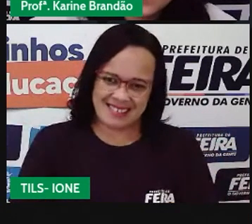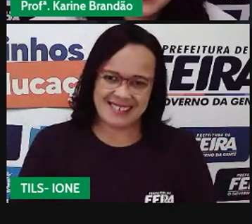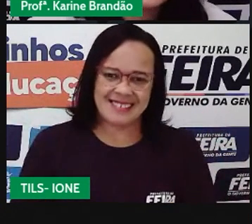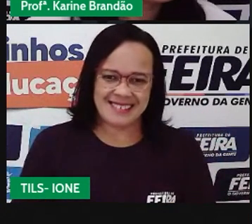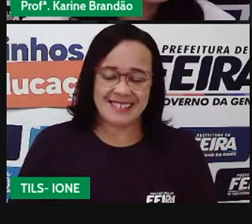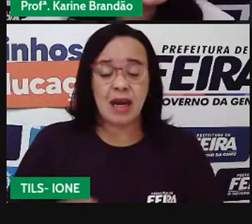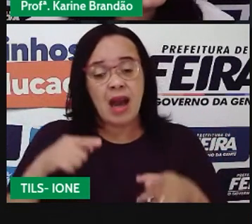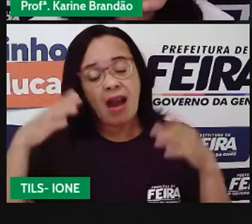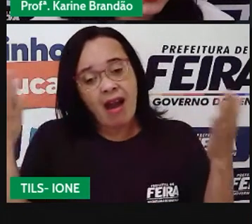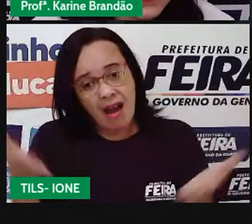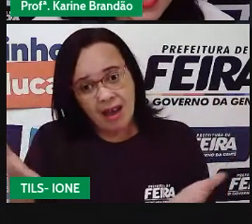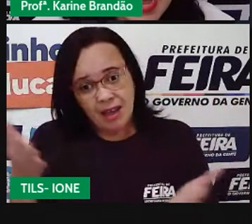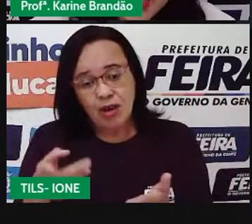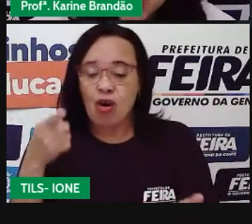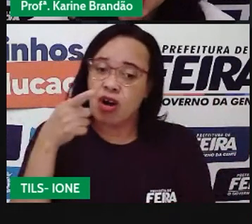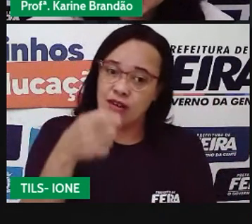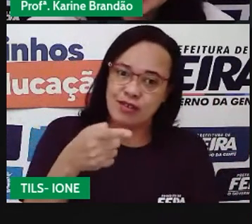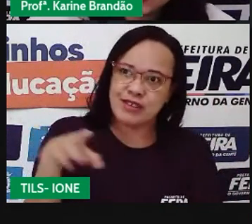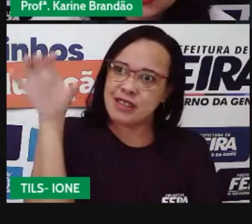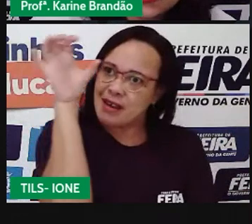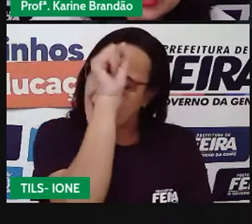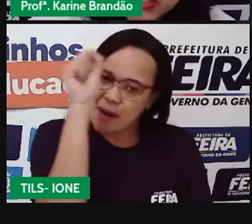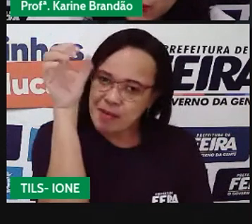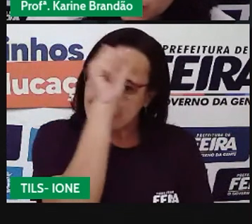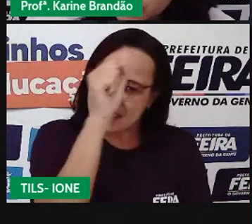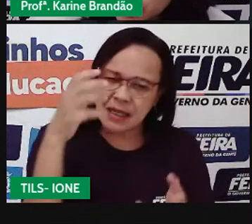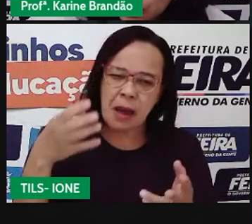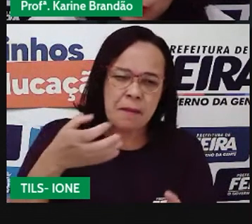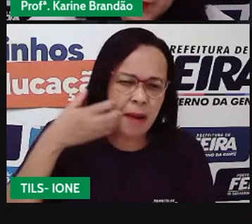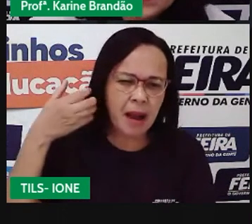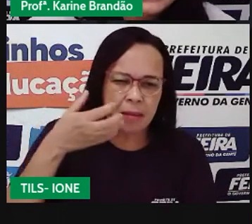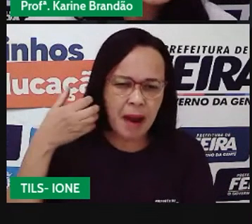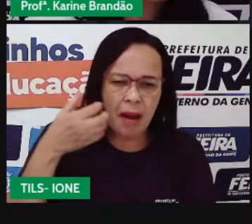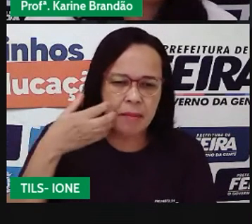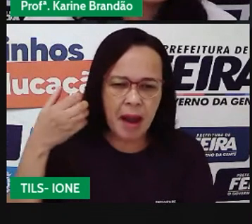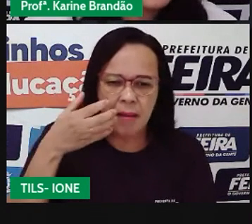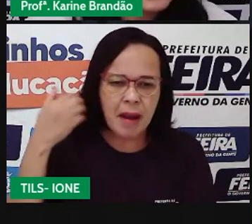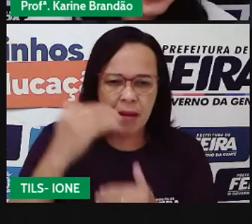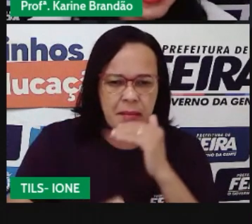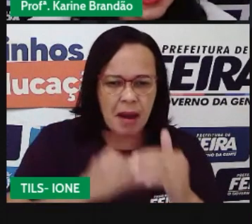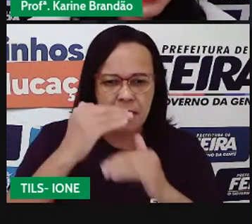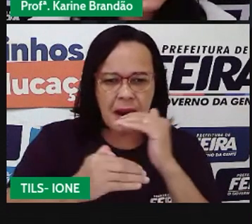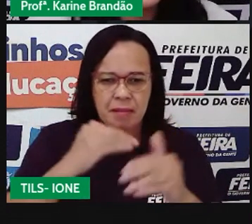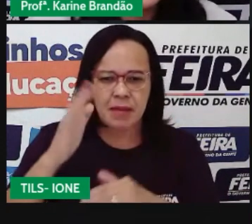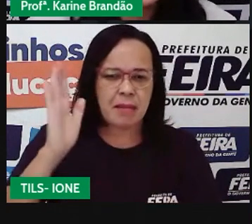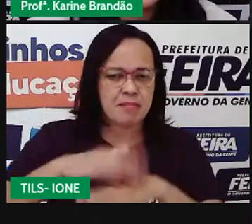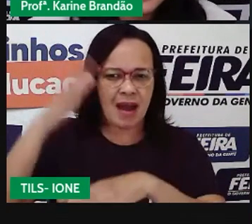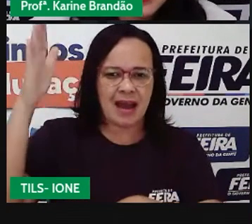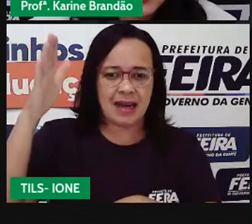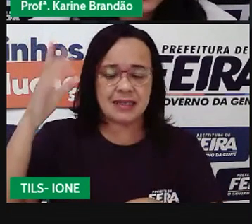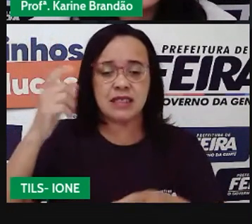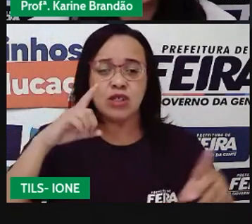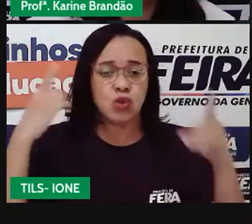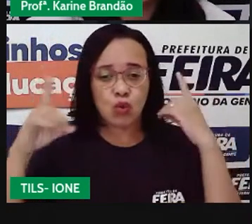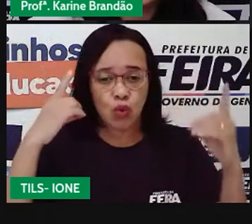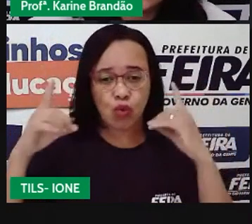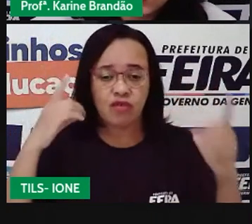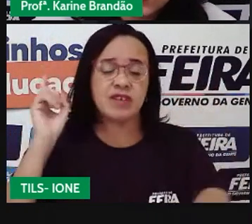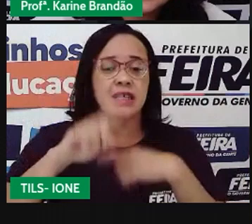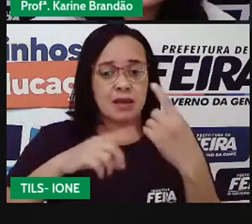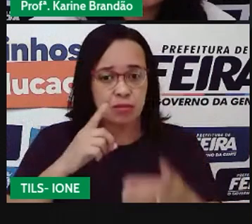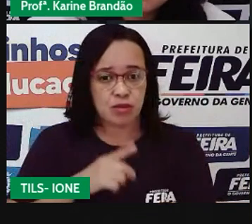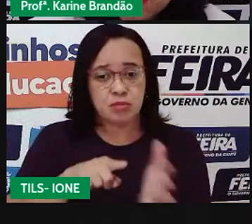um pouco mais, de fazer suas atividades, de tirar dúvidas com o professor. Eu fico por aqui, agradeço, peço que